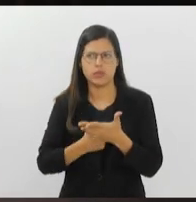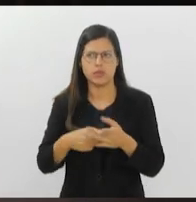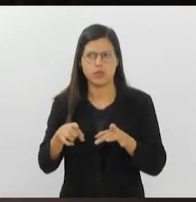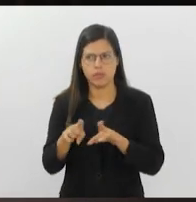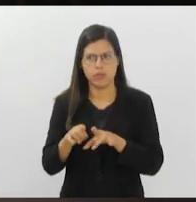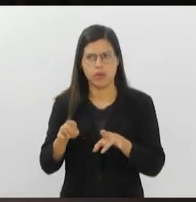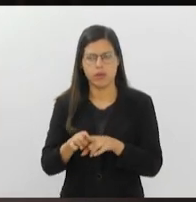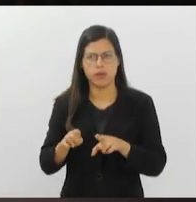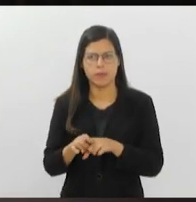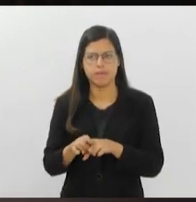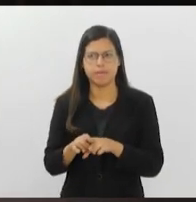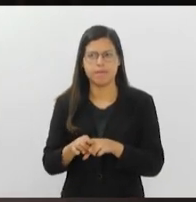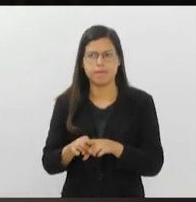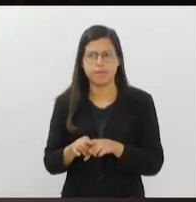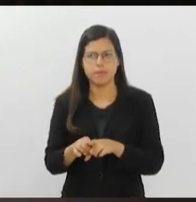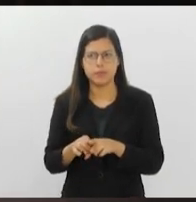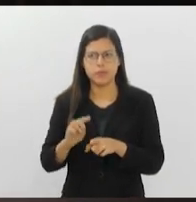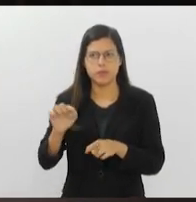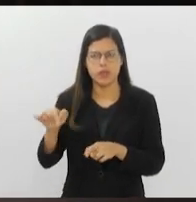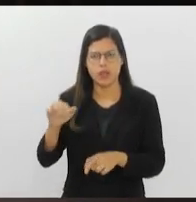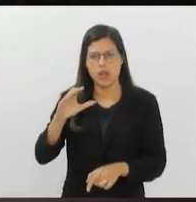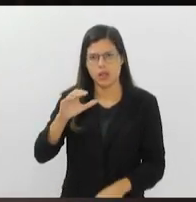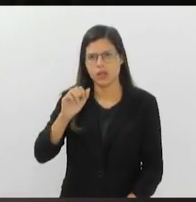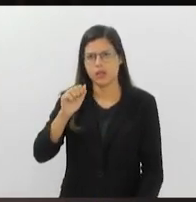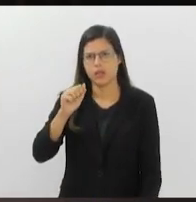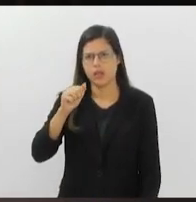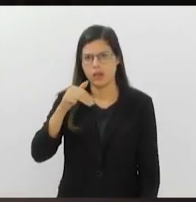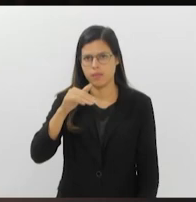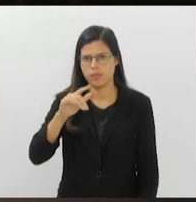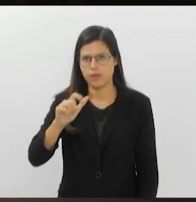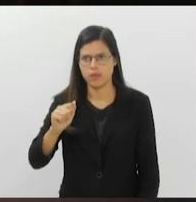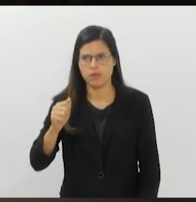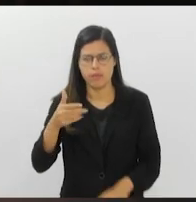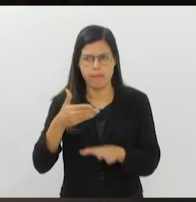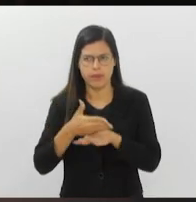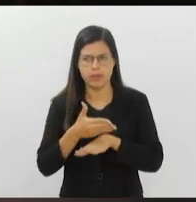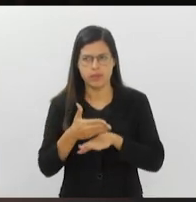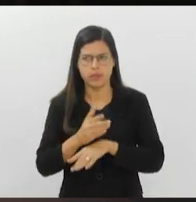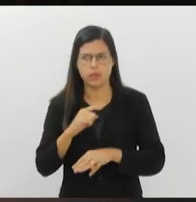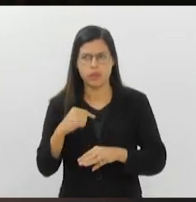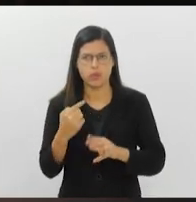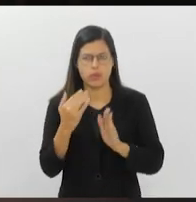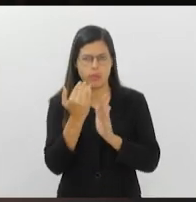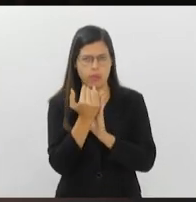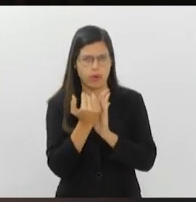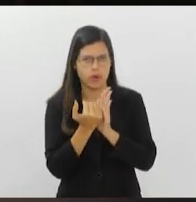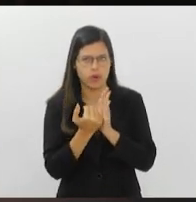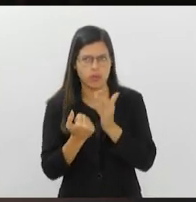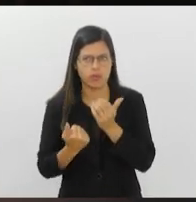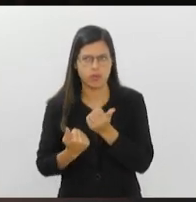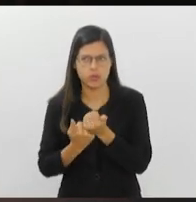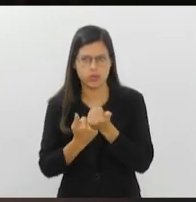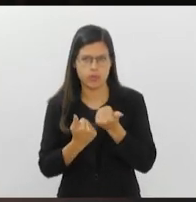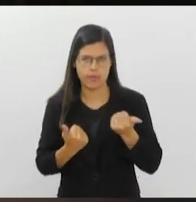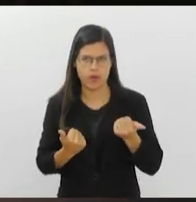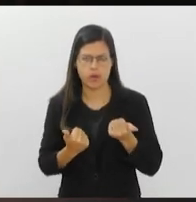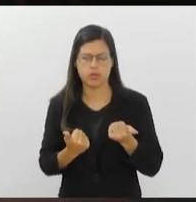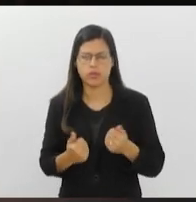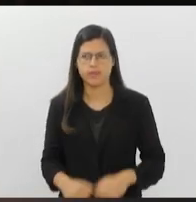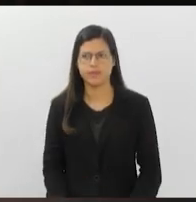e, particularmente, e a Camila faz parte disso, do nosso programa de suporte de pares.